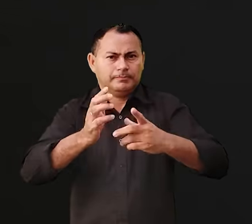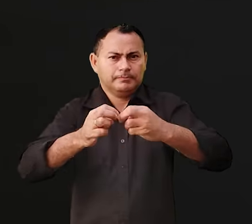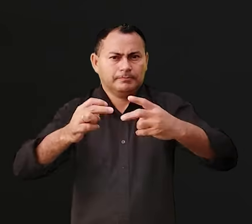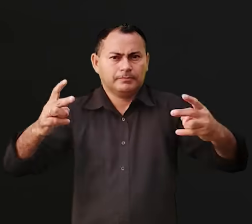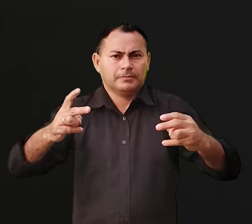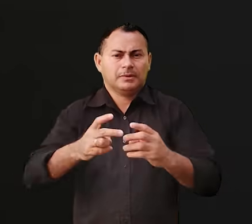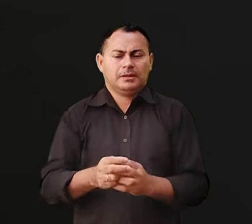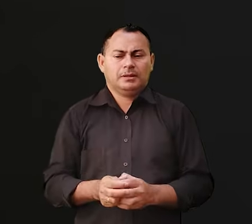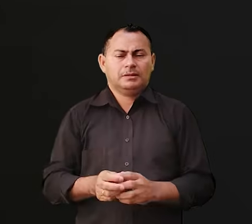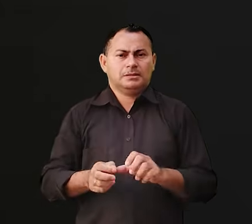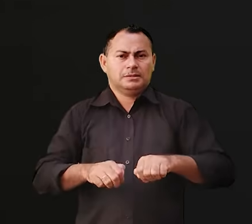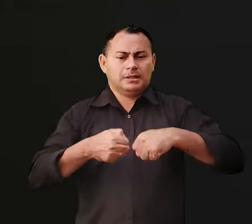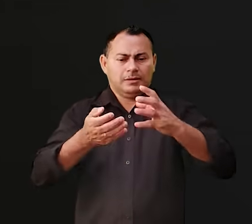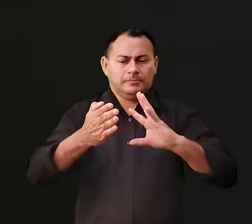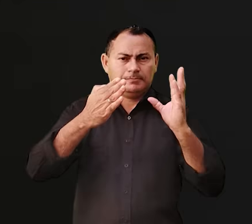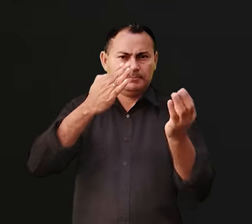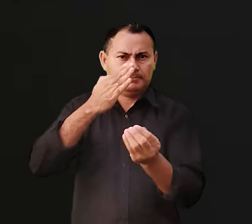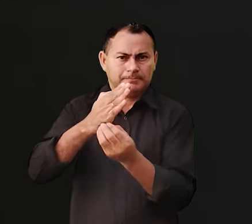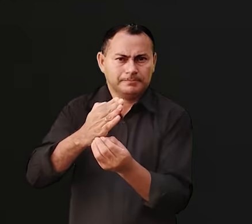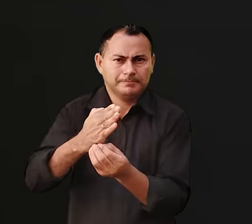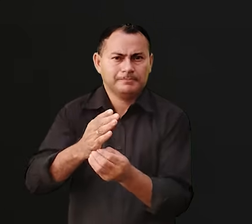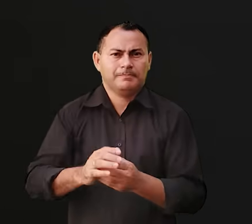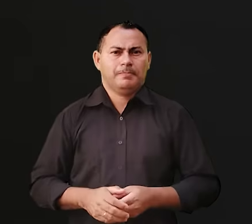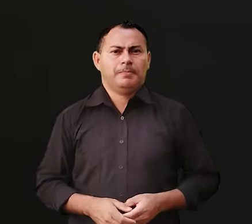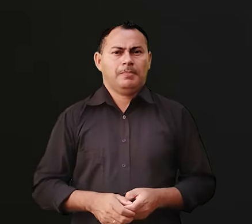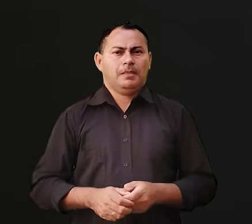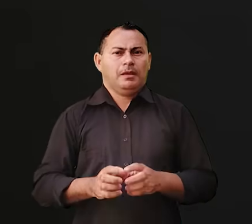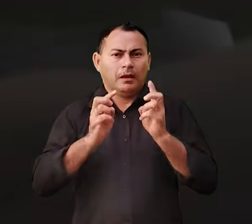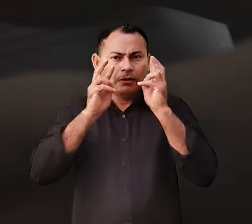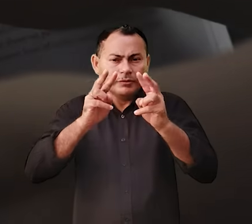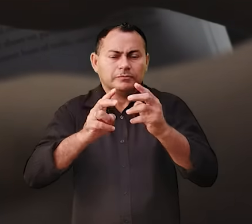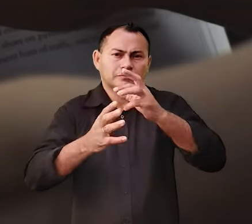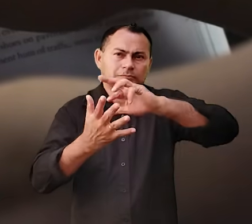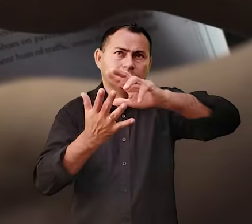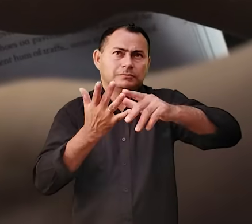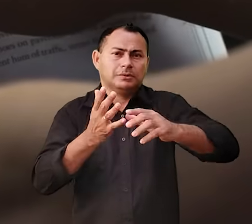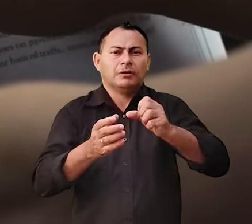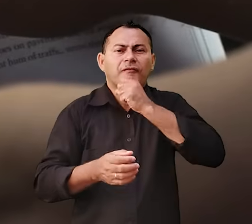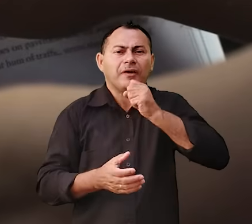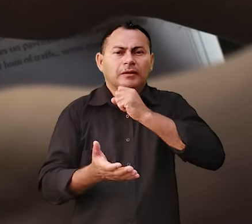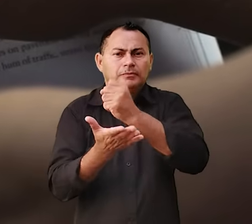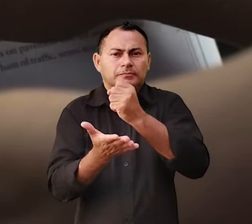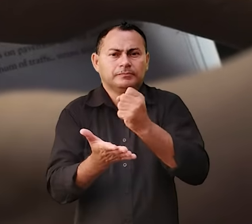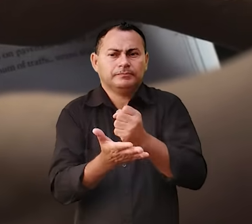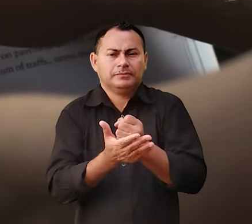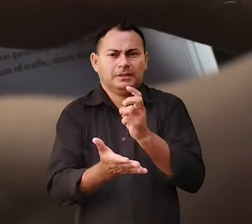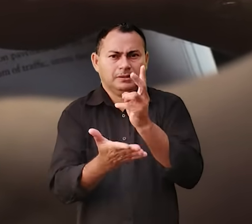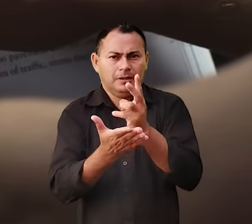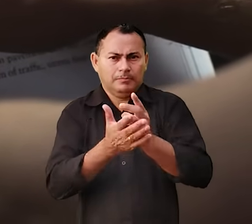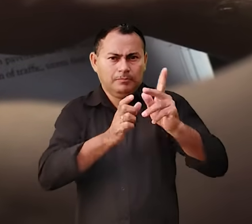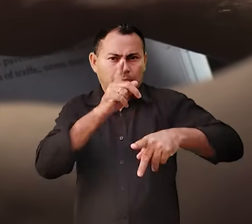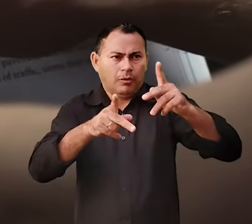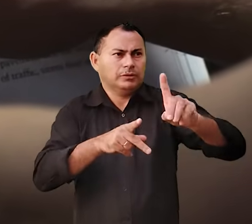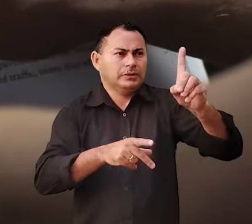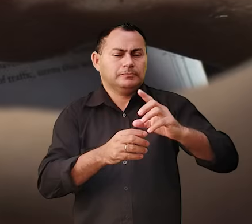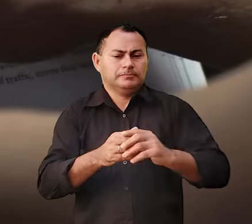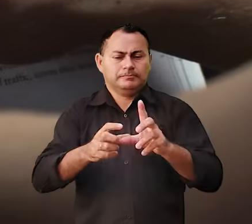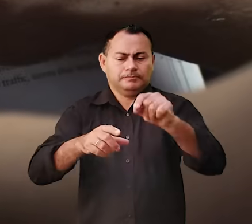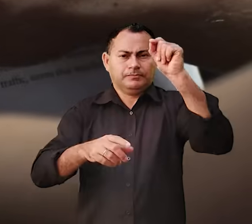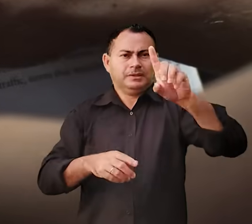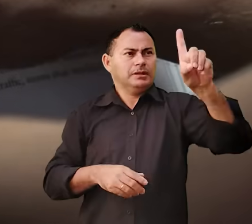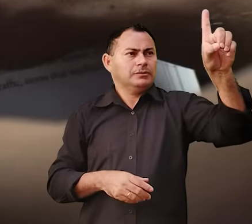todas essas coisas lhes serão acrescentadas. Vimos isso várias vezes no Velho Testamento. Sempre que o povo de